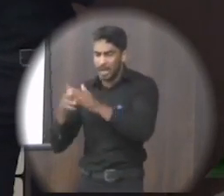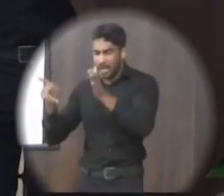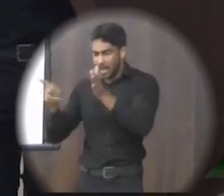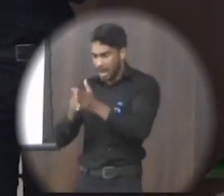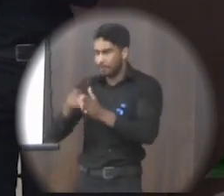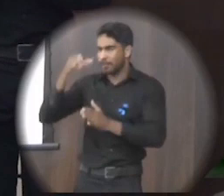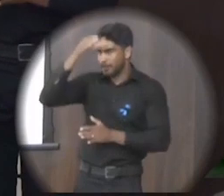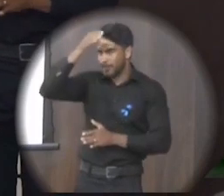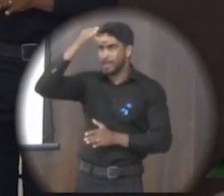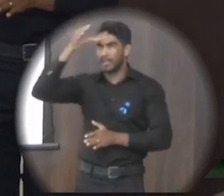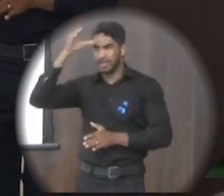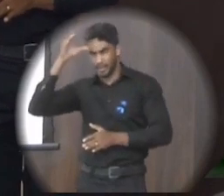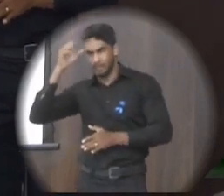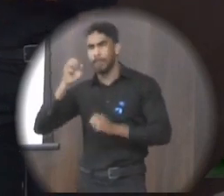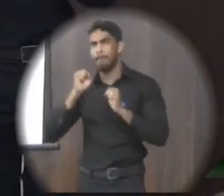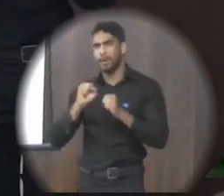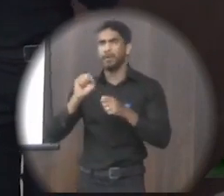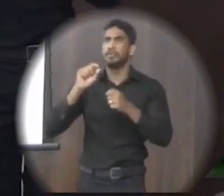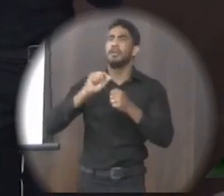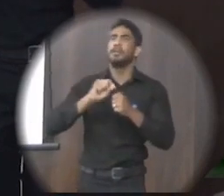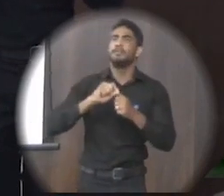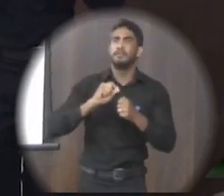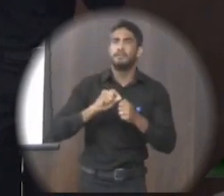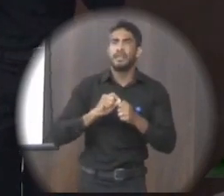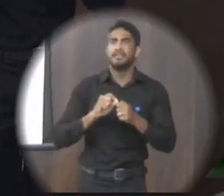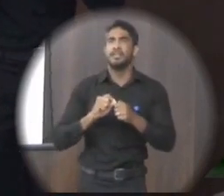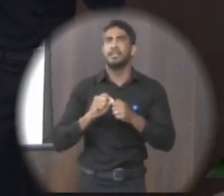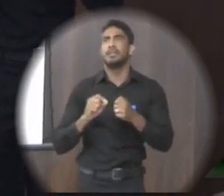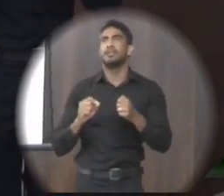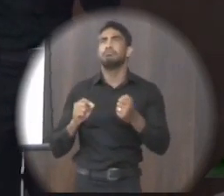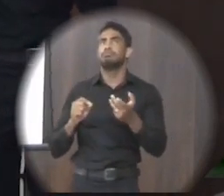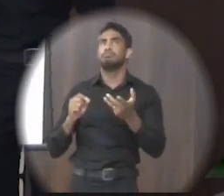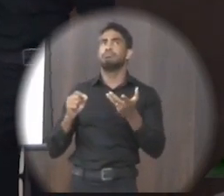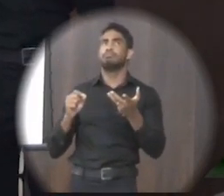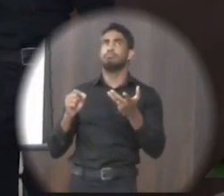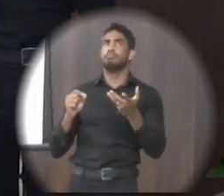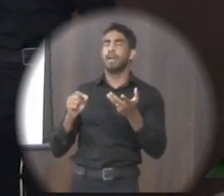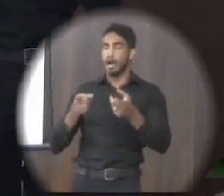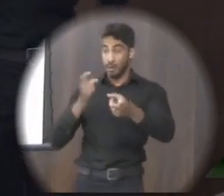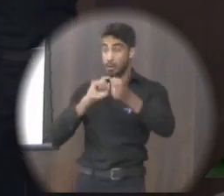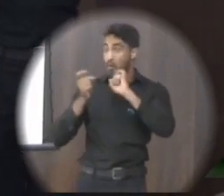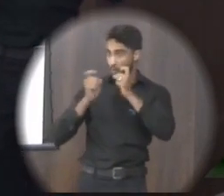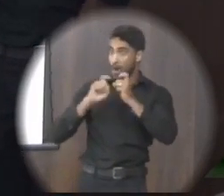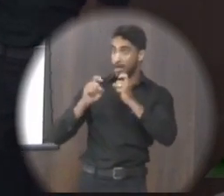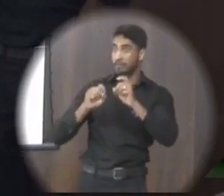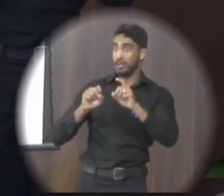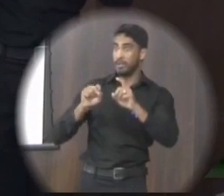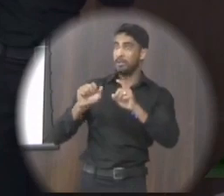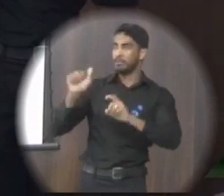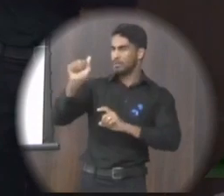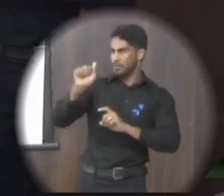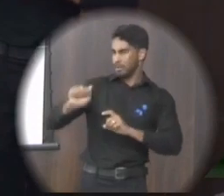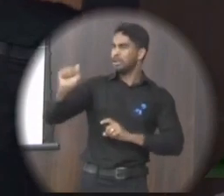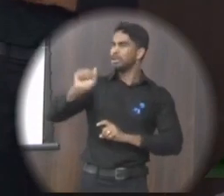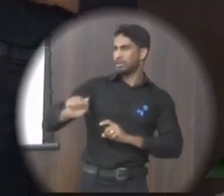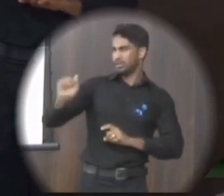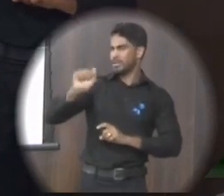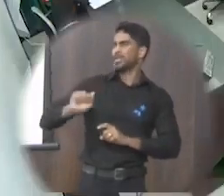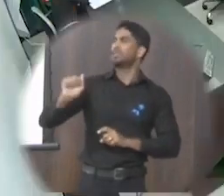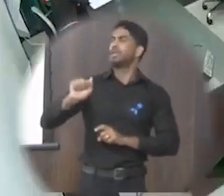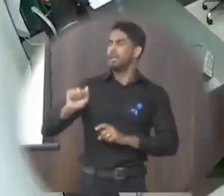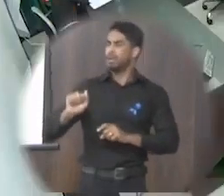a Câmara pode fazer, por exemplo, uma reunião de associações, os próprios